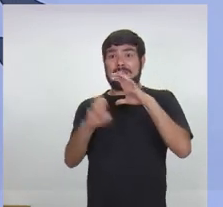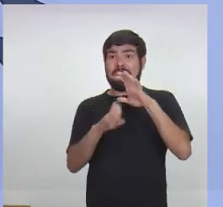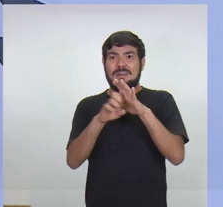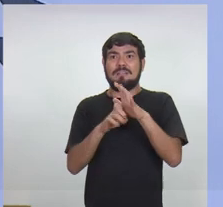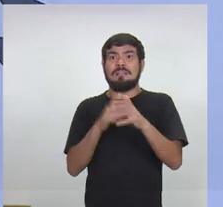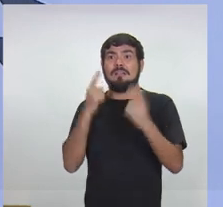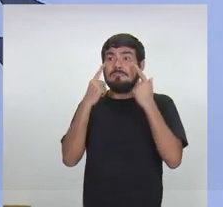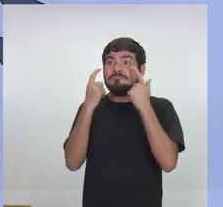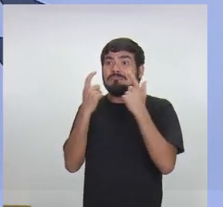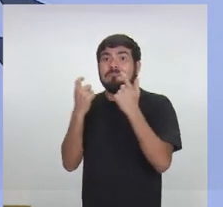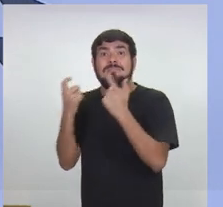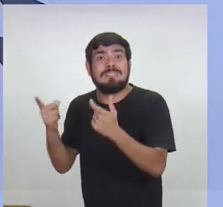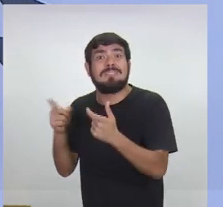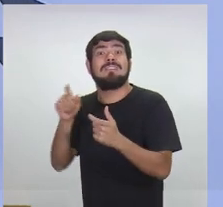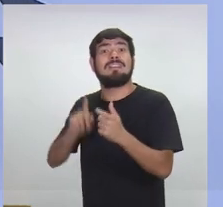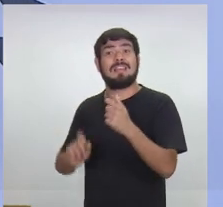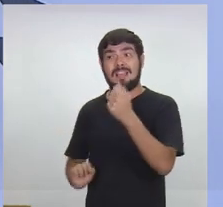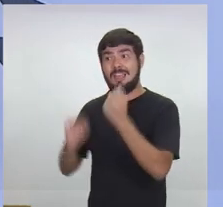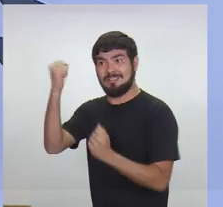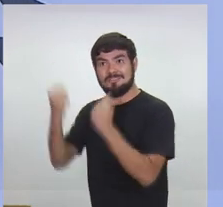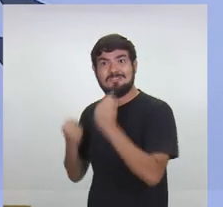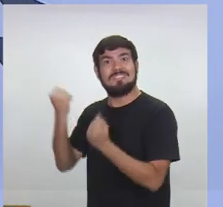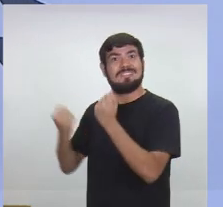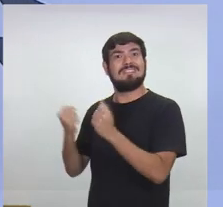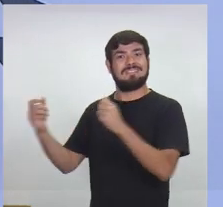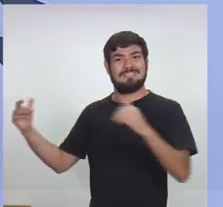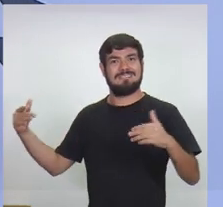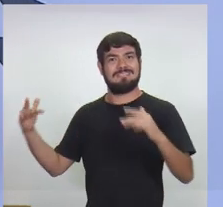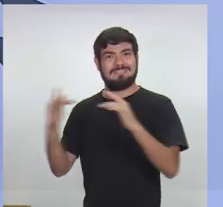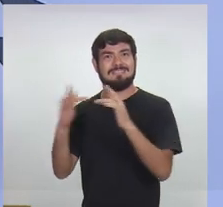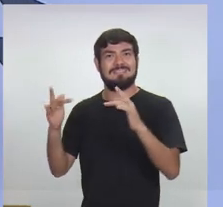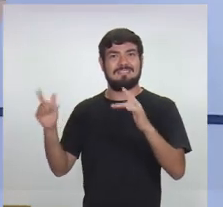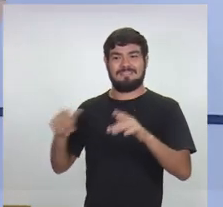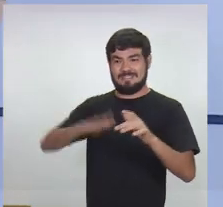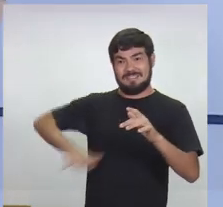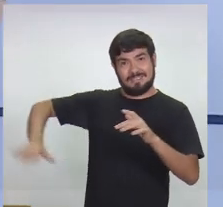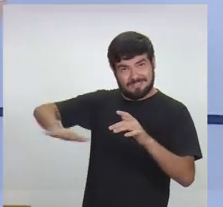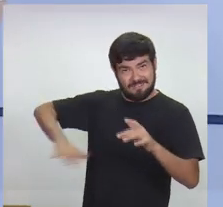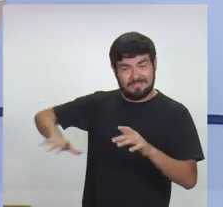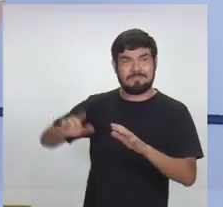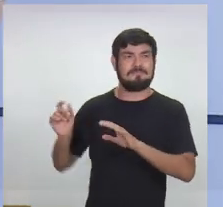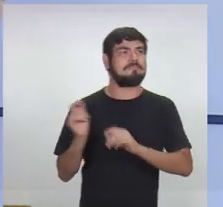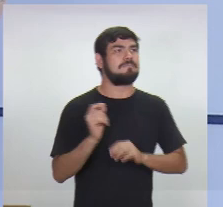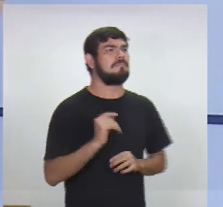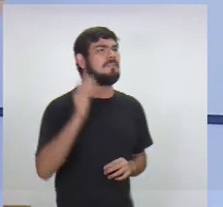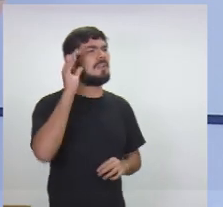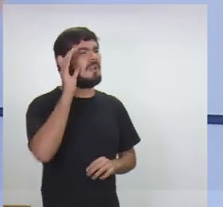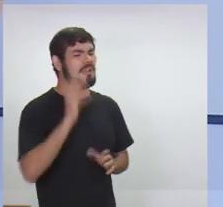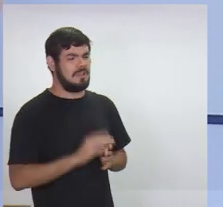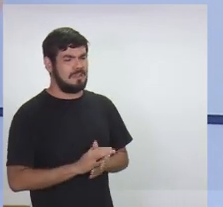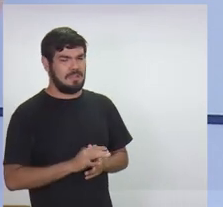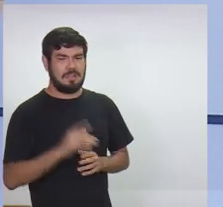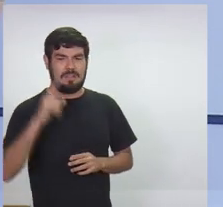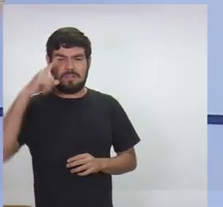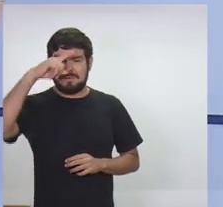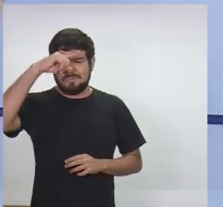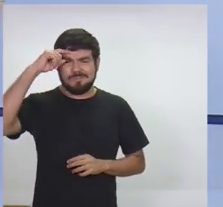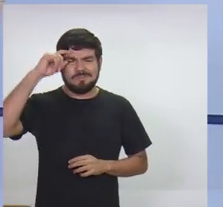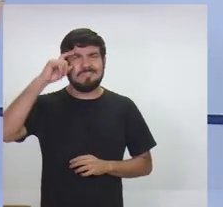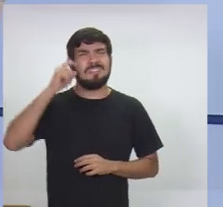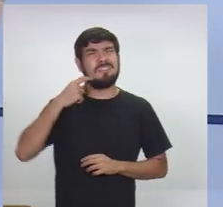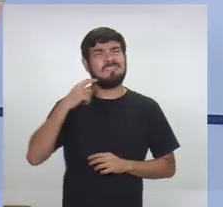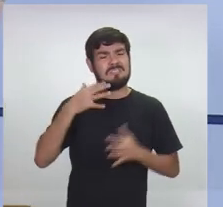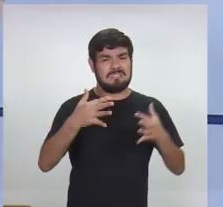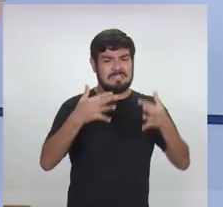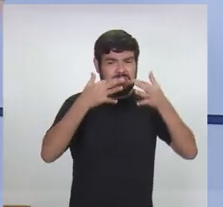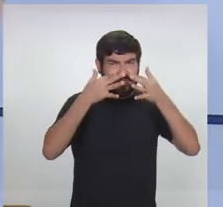gerando emprego e renda naquela região só tem um minuto para a réplica o candidato isso eu fiz questão de frisar a